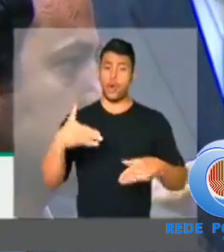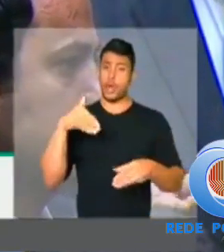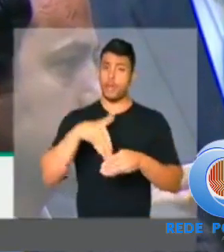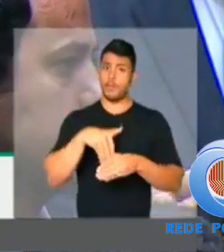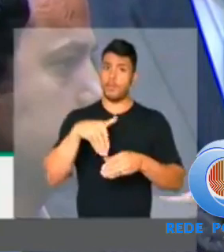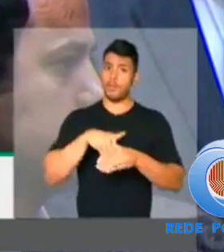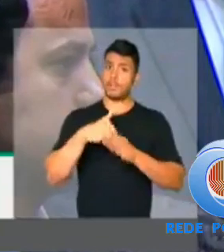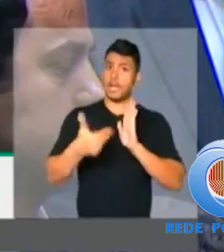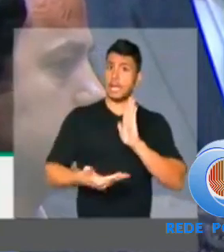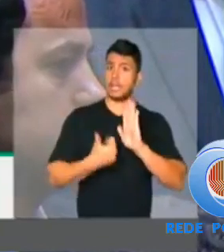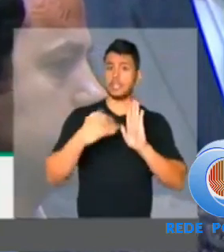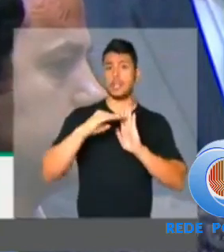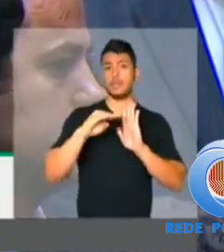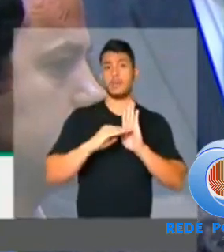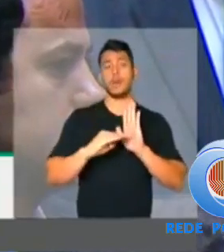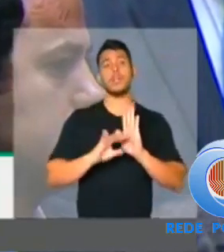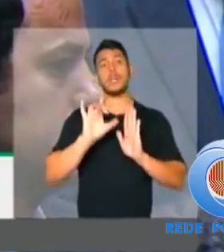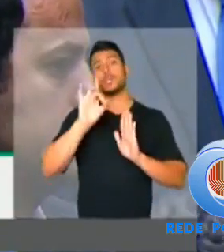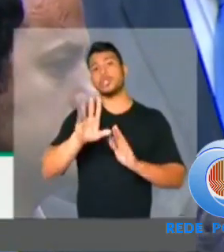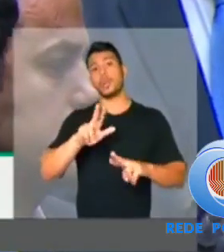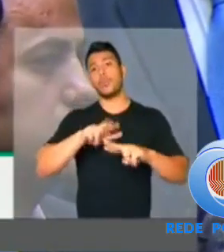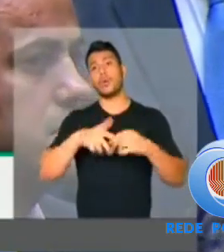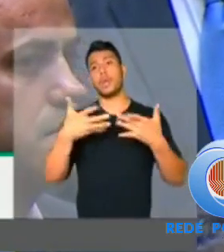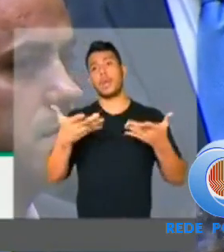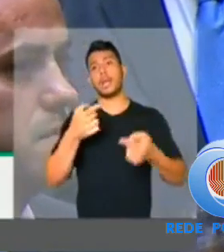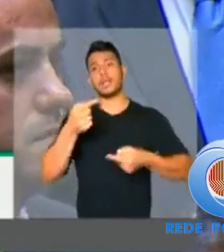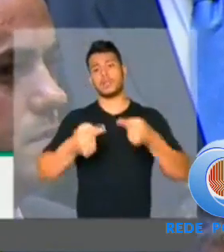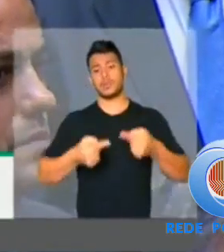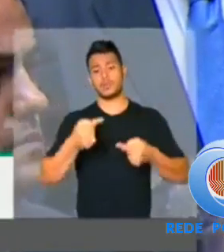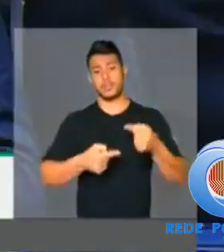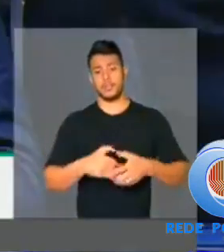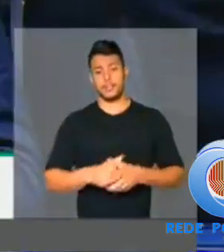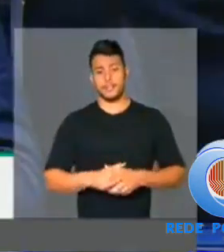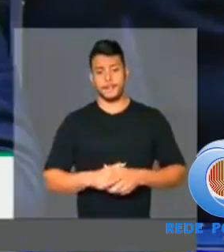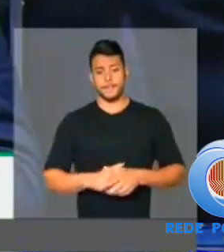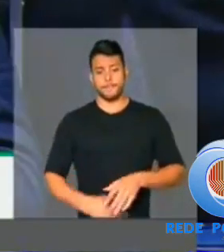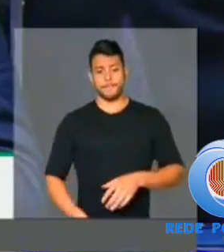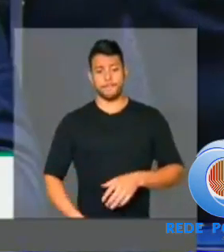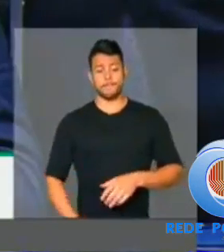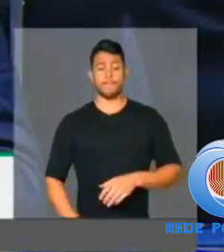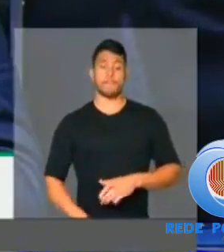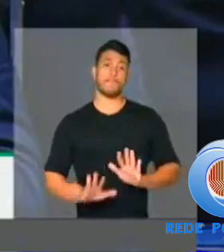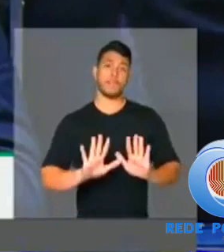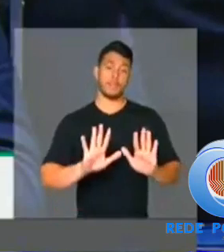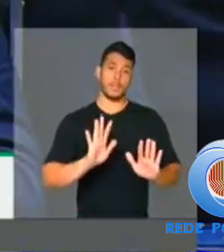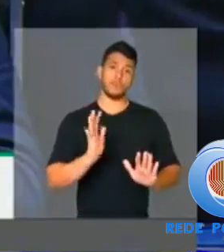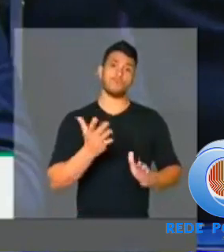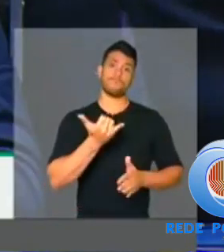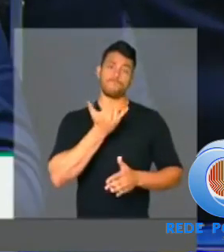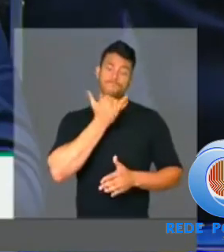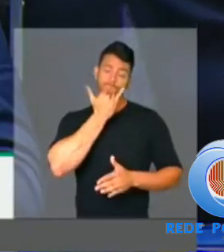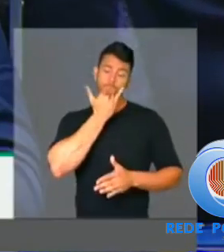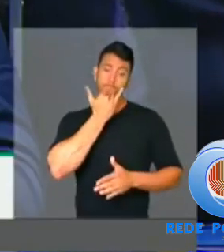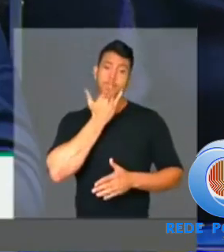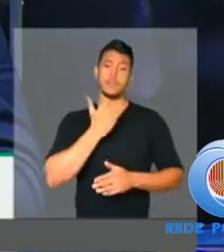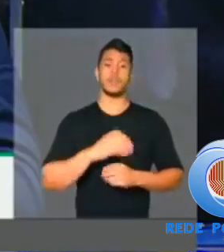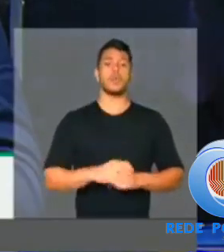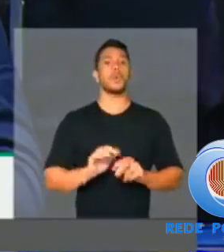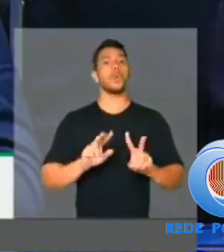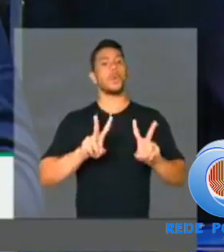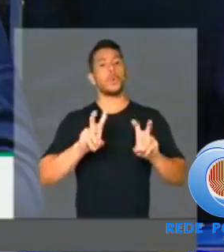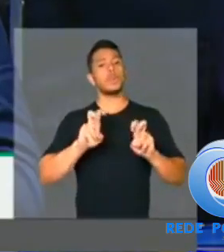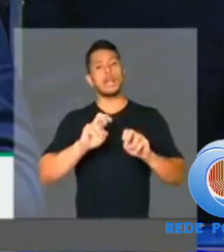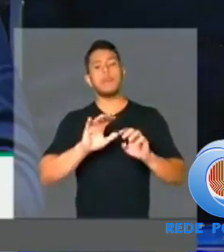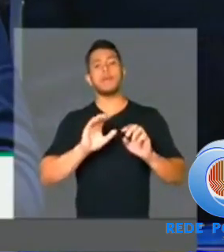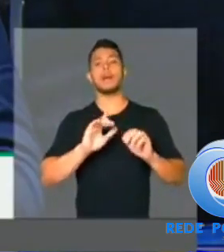para dialogar com o relator. Deputado, nesse tema tem pertinência temática. Eu tive hoje, como eu disse, com o presidente da CUT.